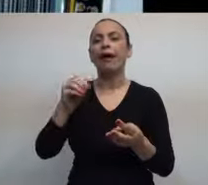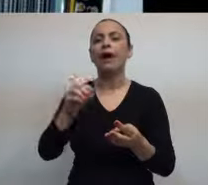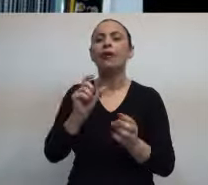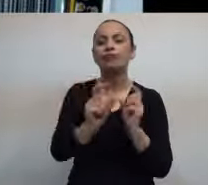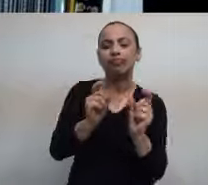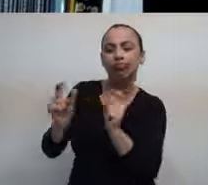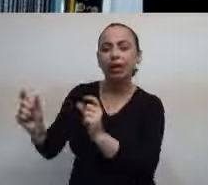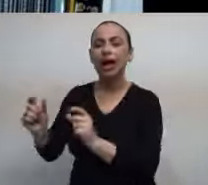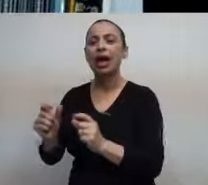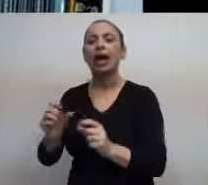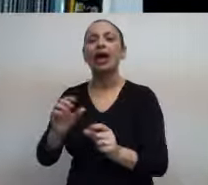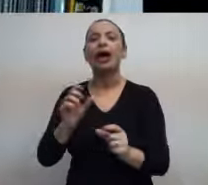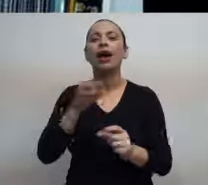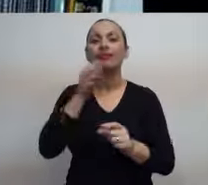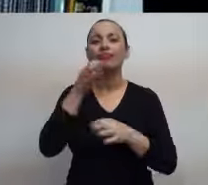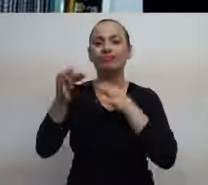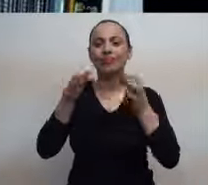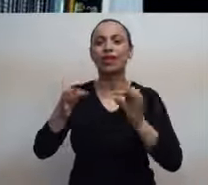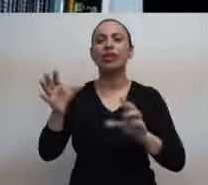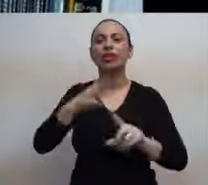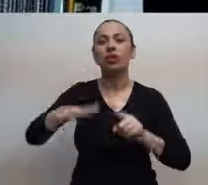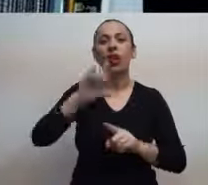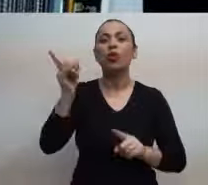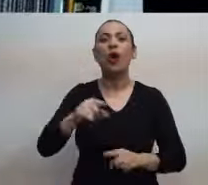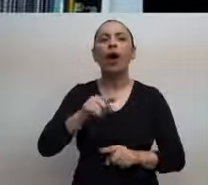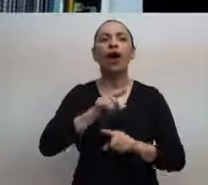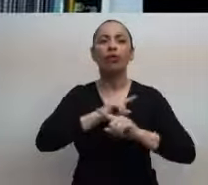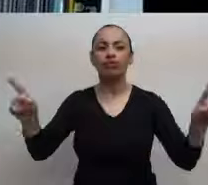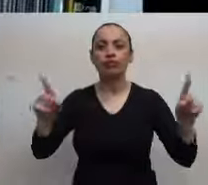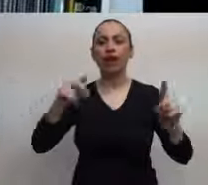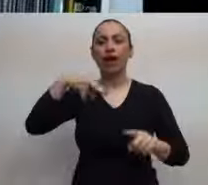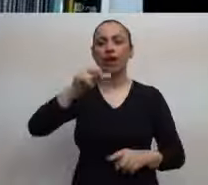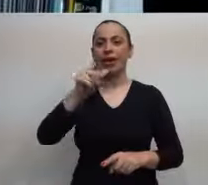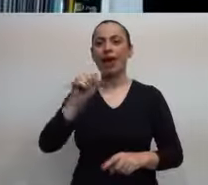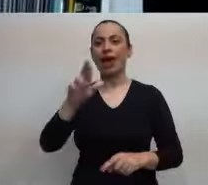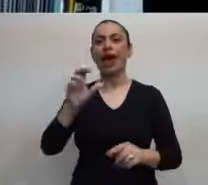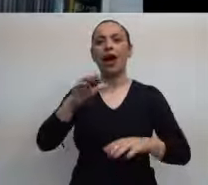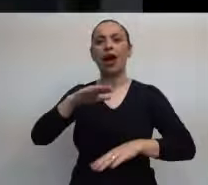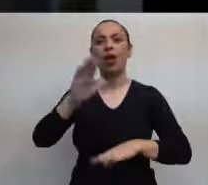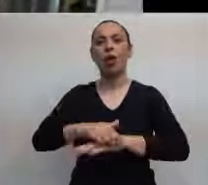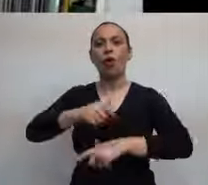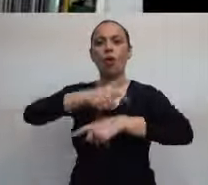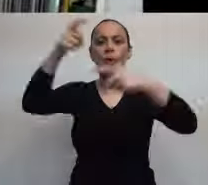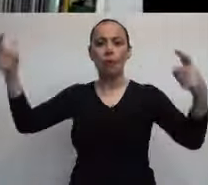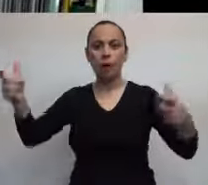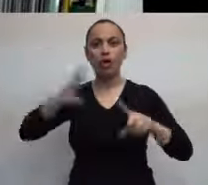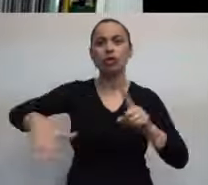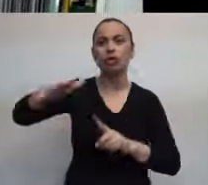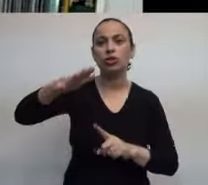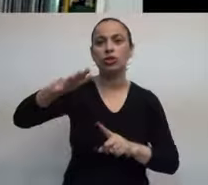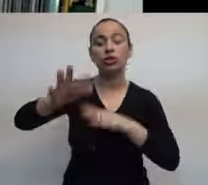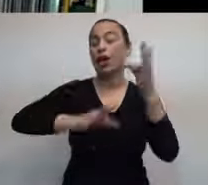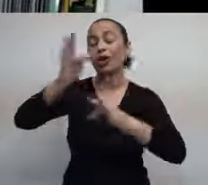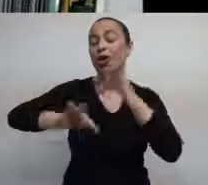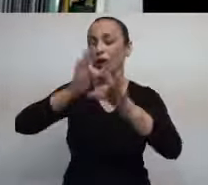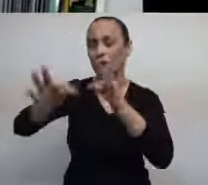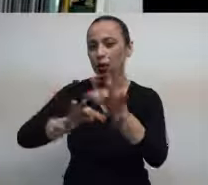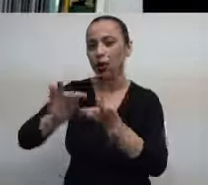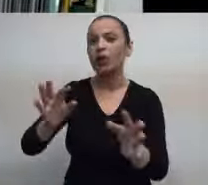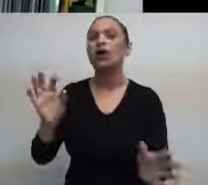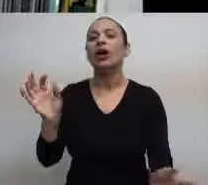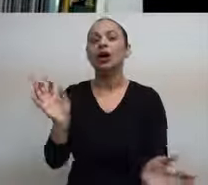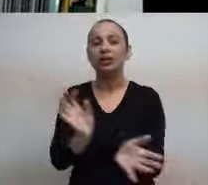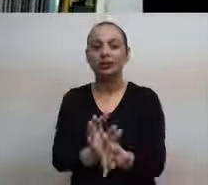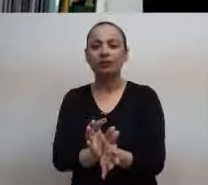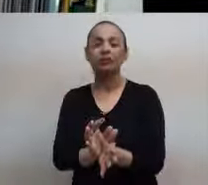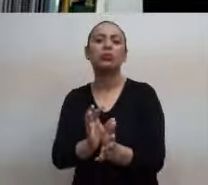sociais. Não se trata de negar a expansão tecnológica, a difusão de manufaturas mecânicas